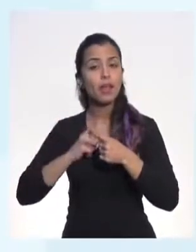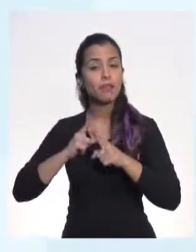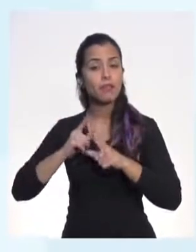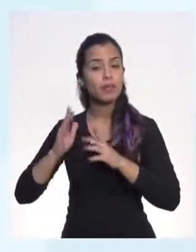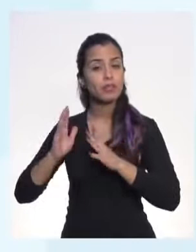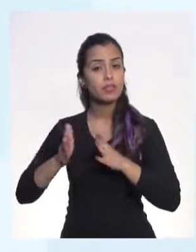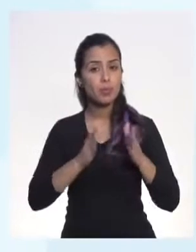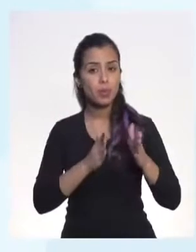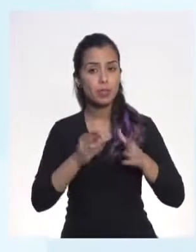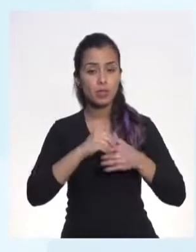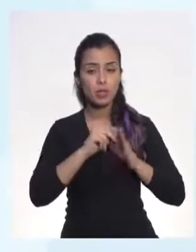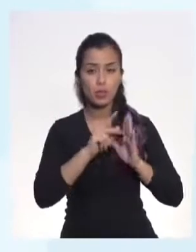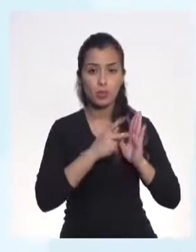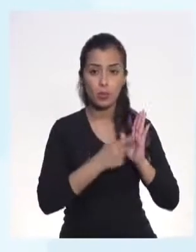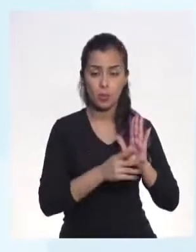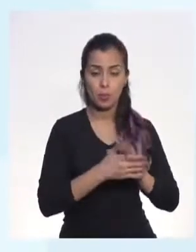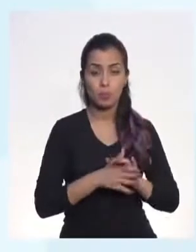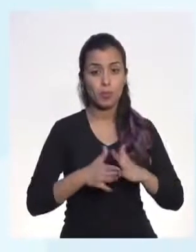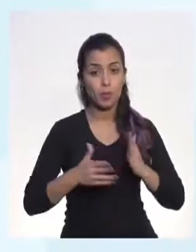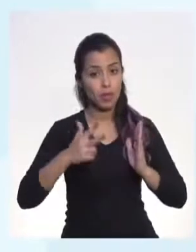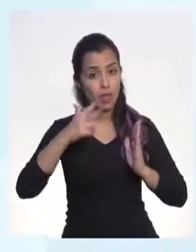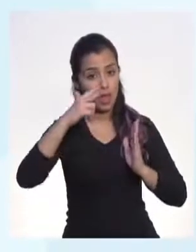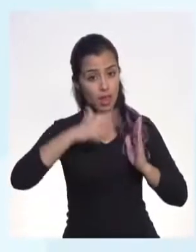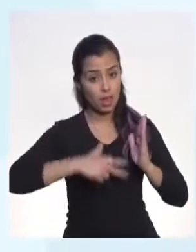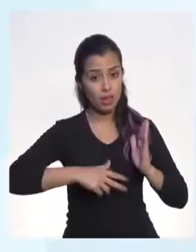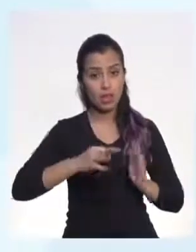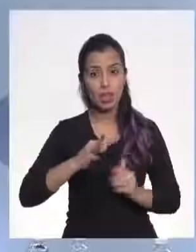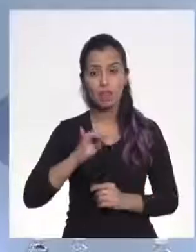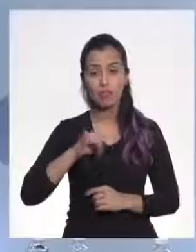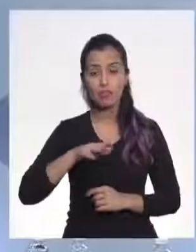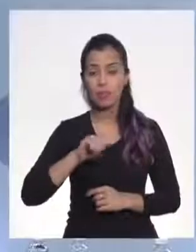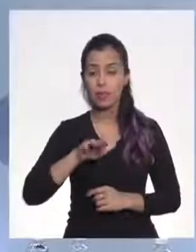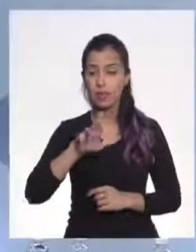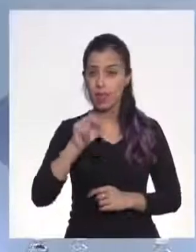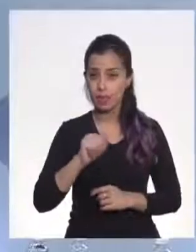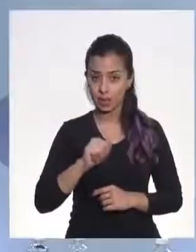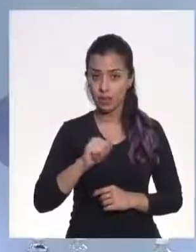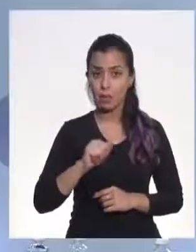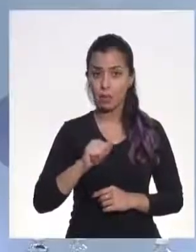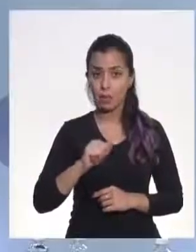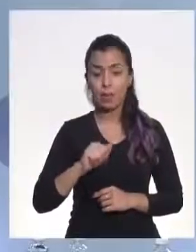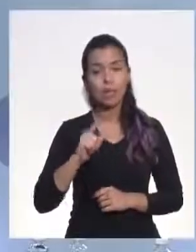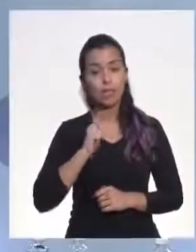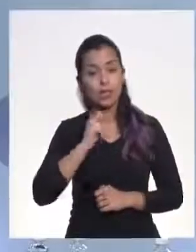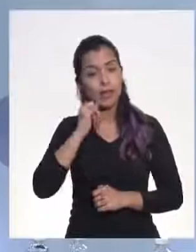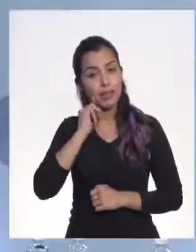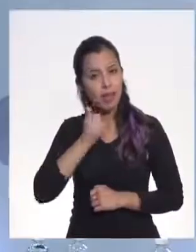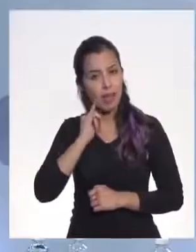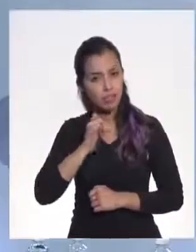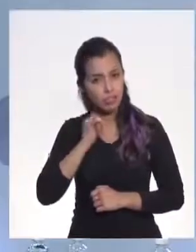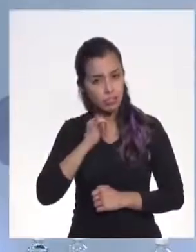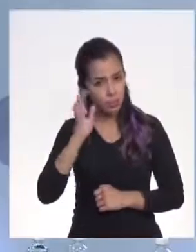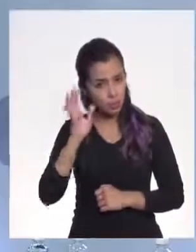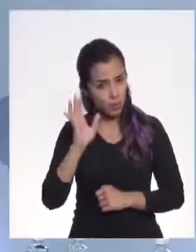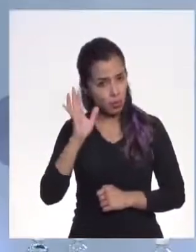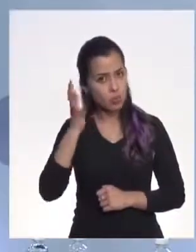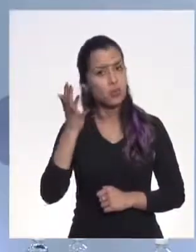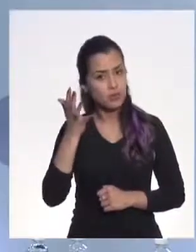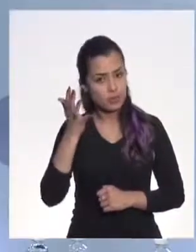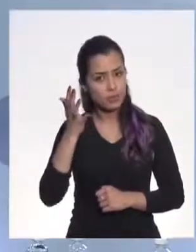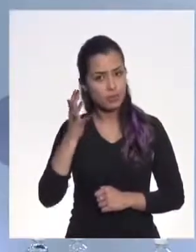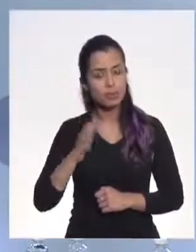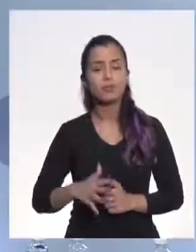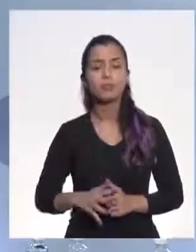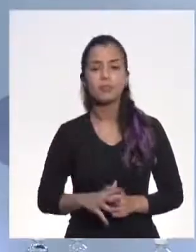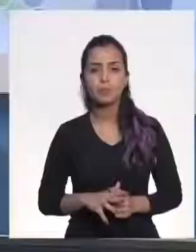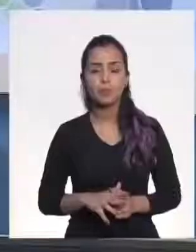dentro dos poemas quando a gente lê os Timbiras a gente viu Tem um épico tem uma narrativa acontecendo ali estão Contando os